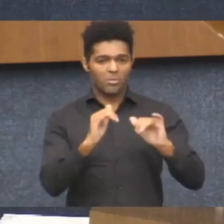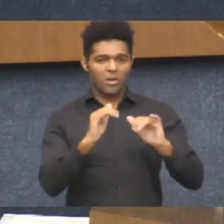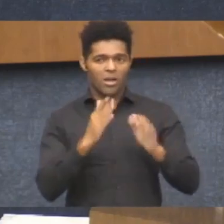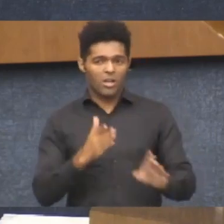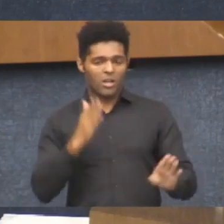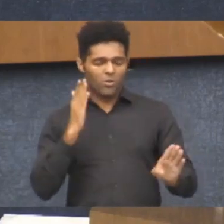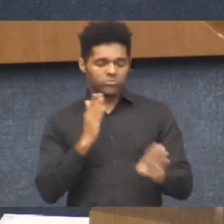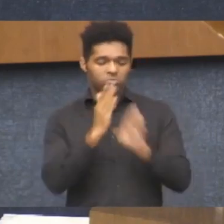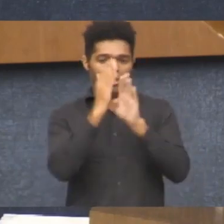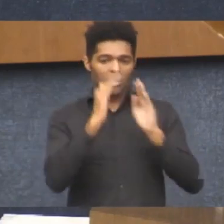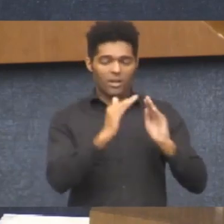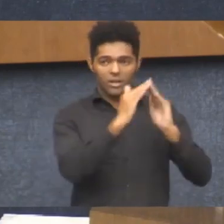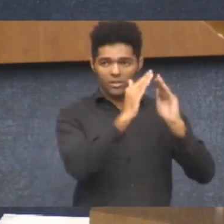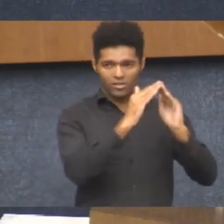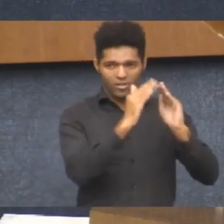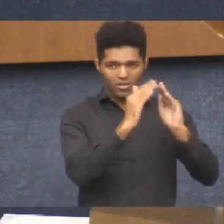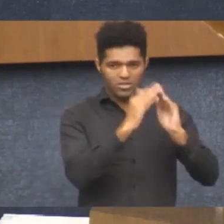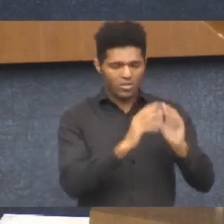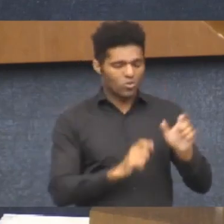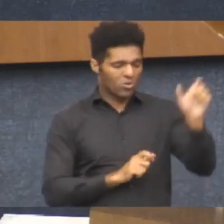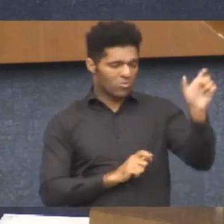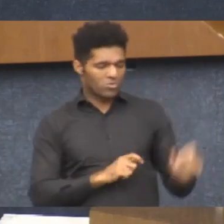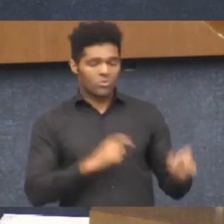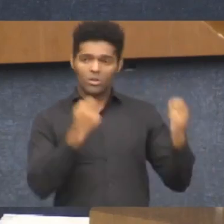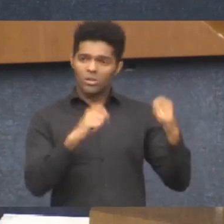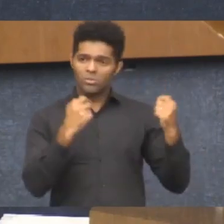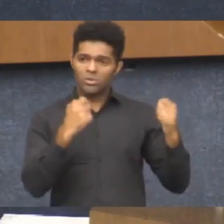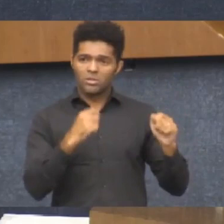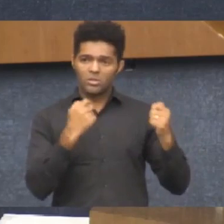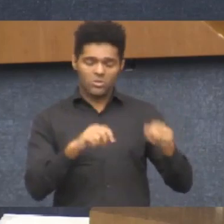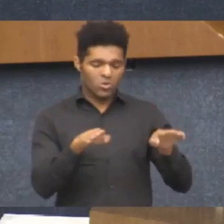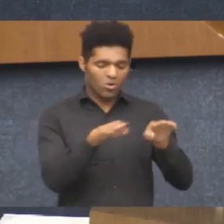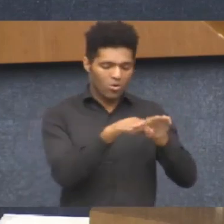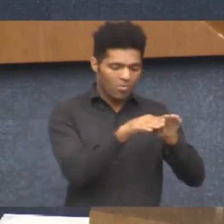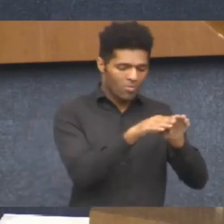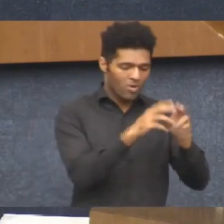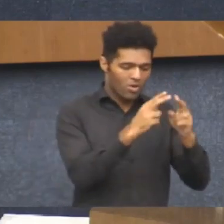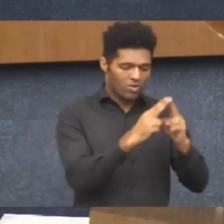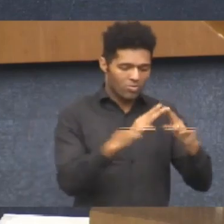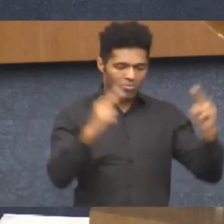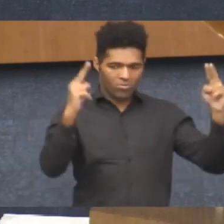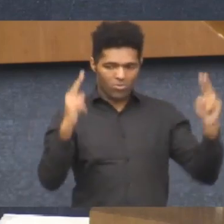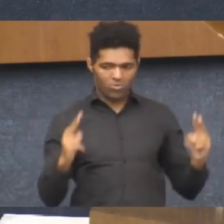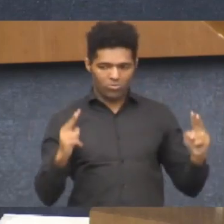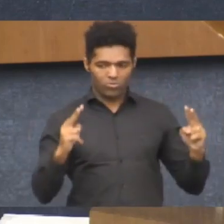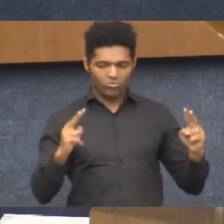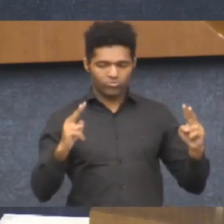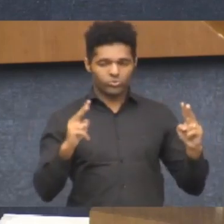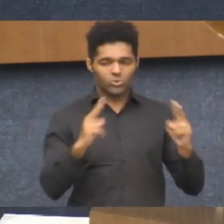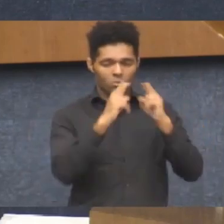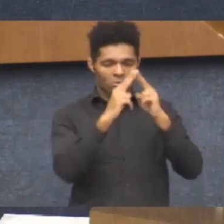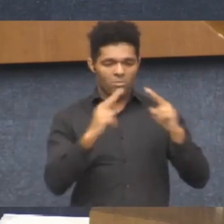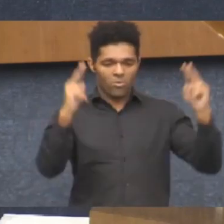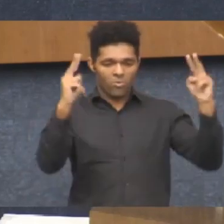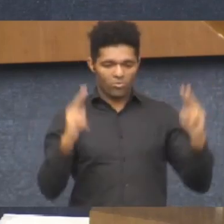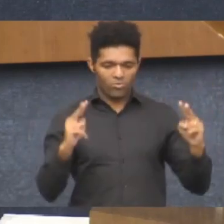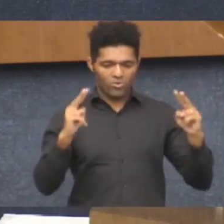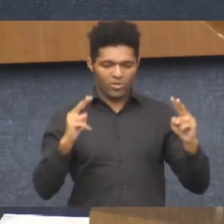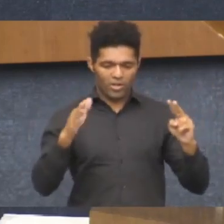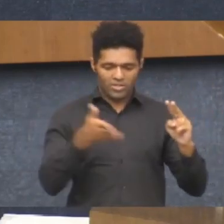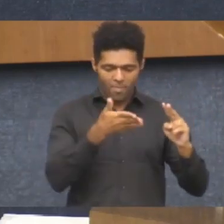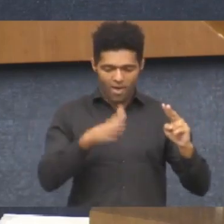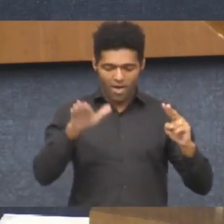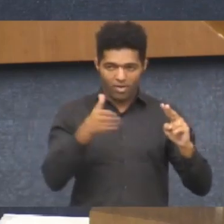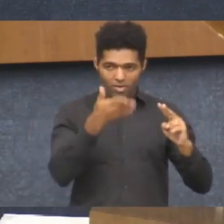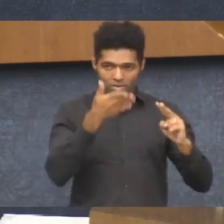que atravessar, isso lá no norte de Minas, né, atravessar uma ponte, essas pontes quase que balança, cai não cai, né,